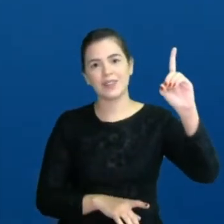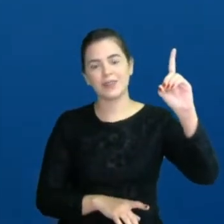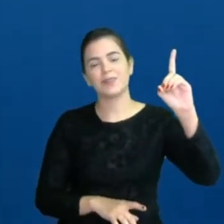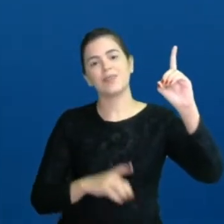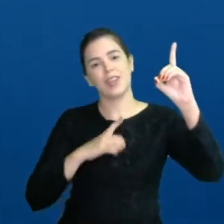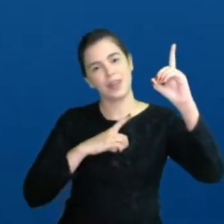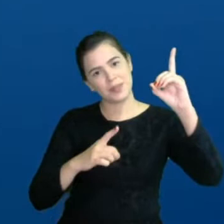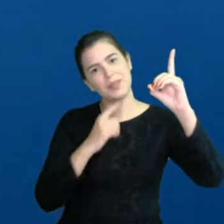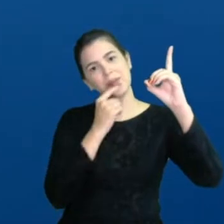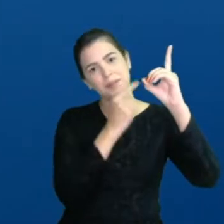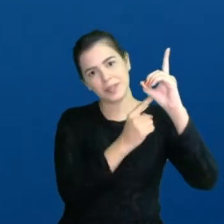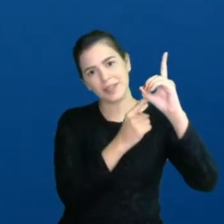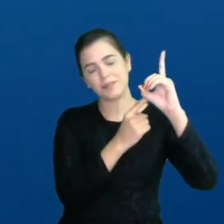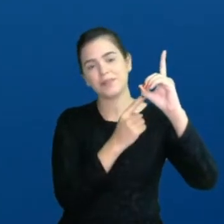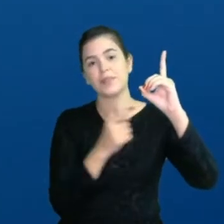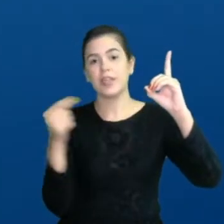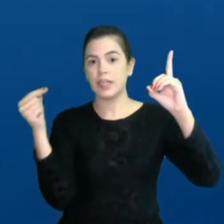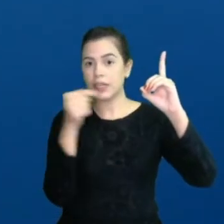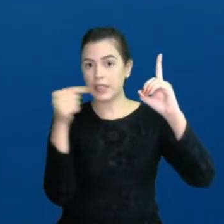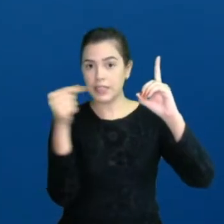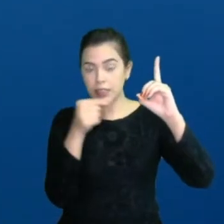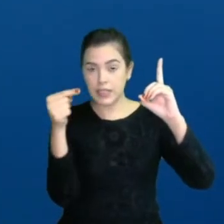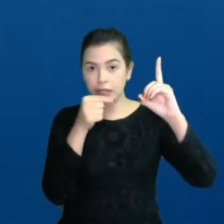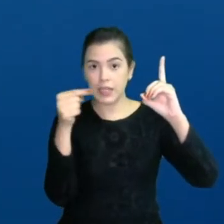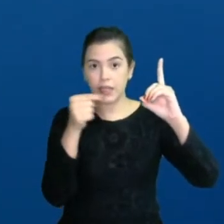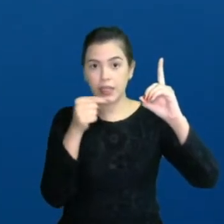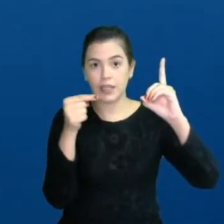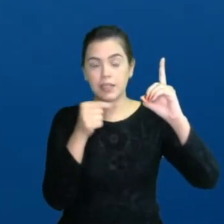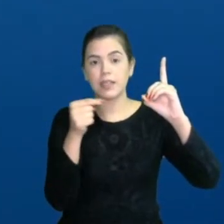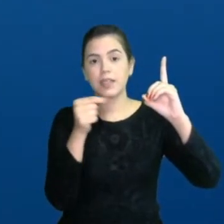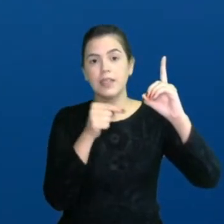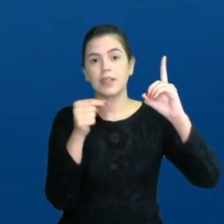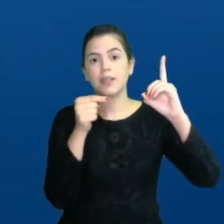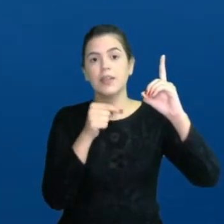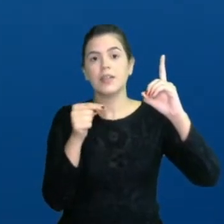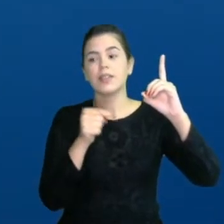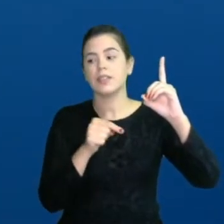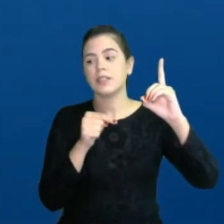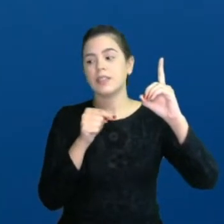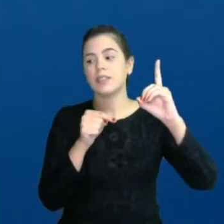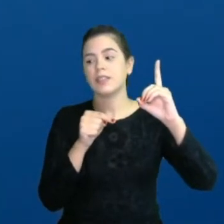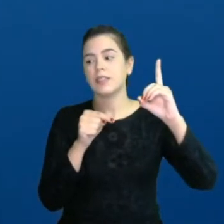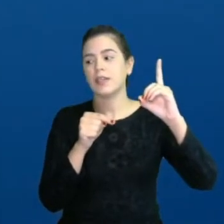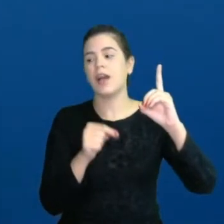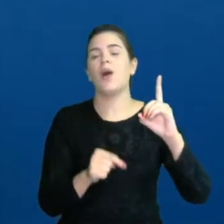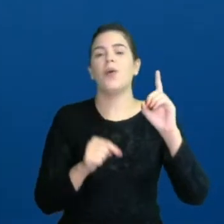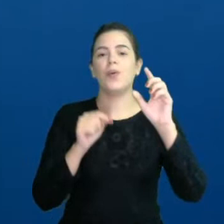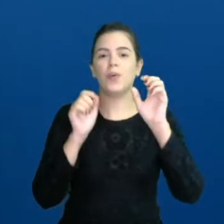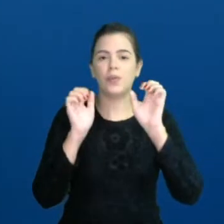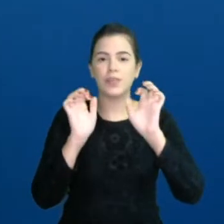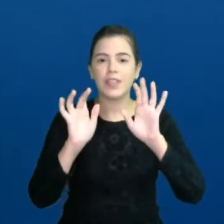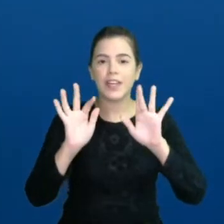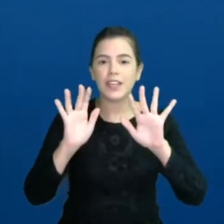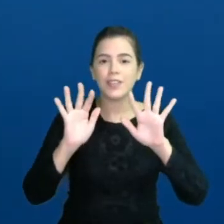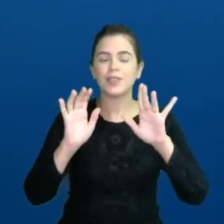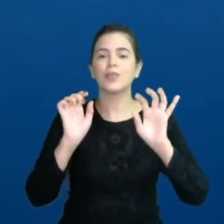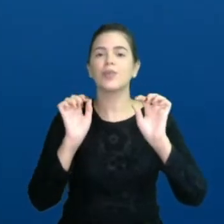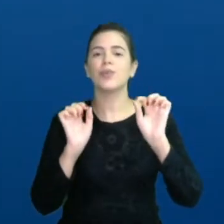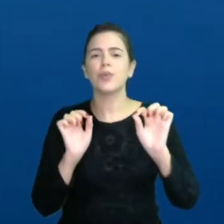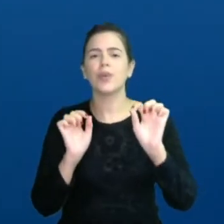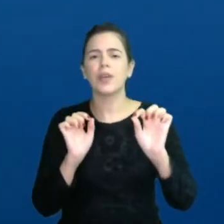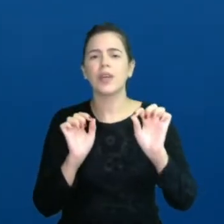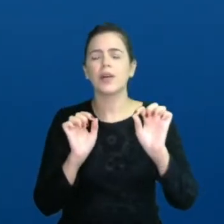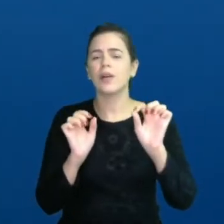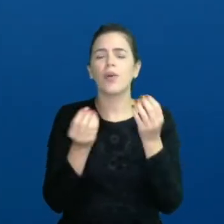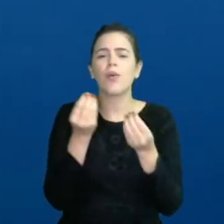letrinha D. Isso aqui são dedos, né? O dedo. Como é que eu faço o